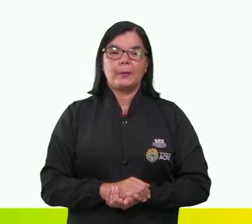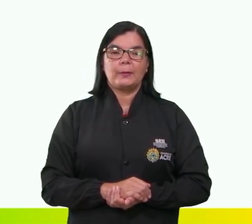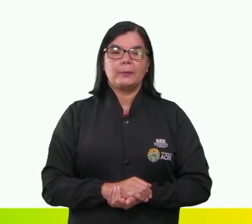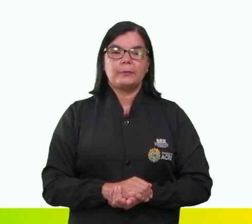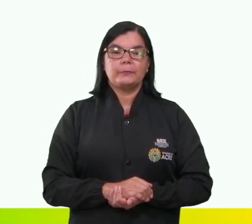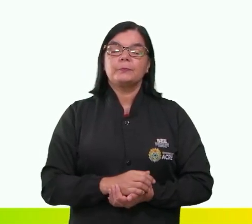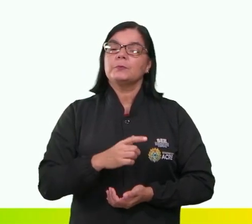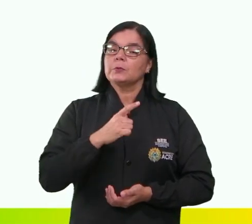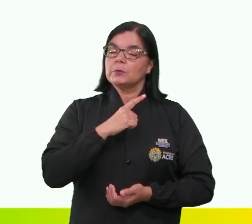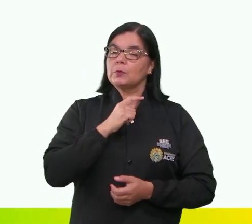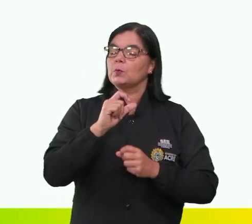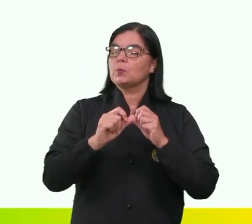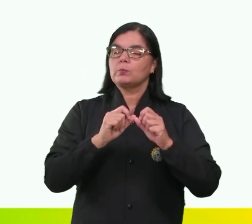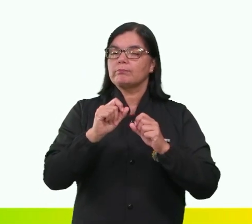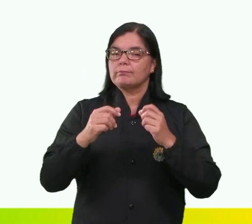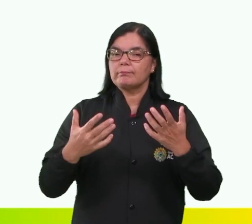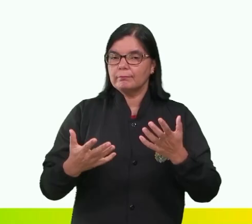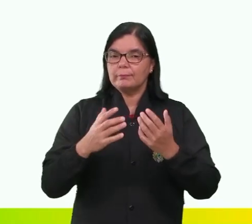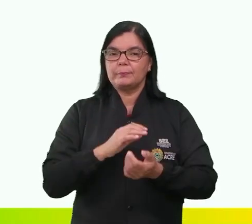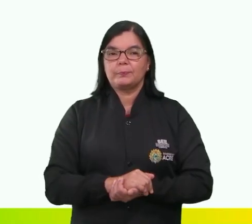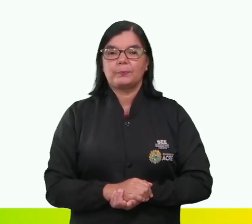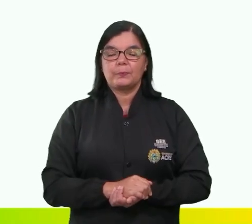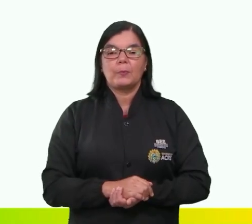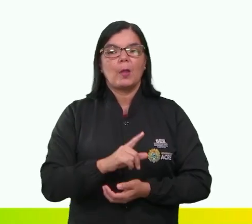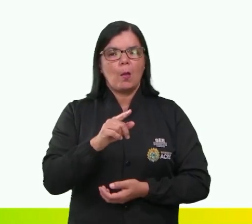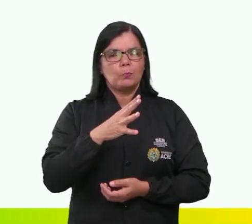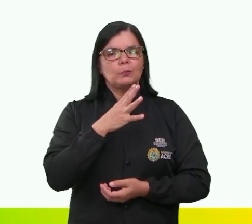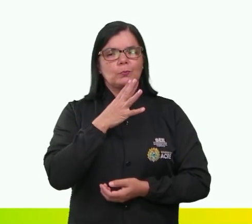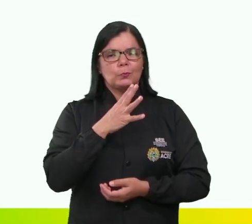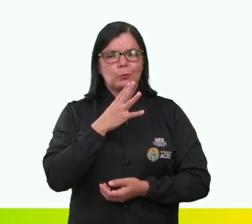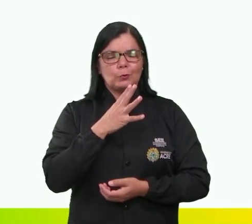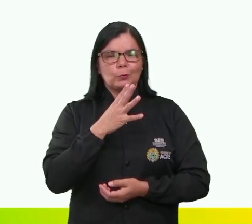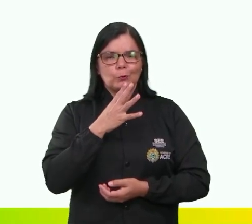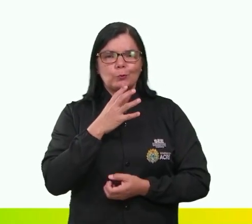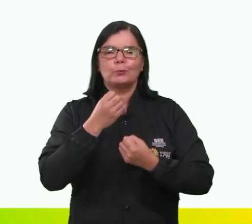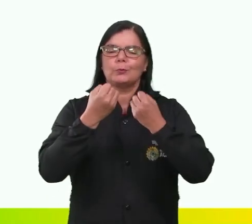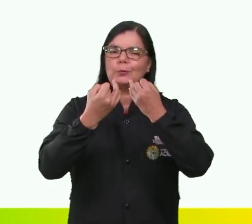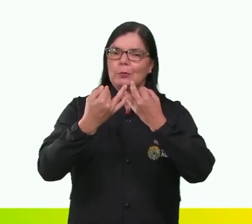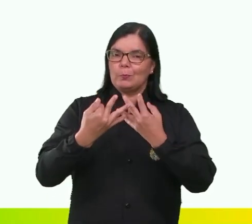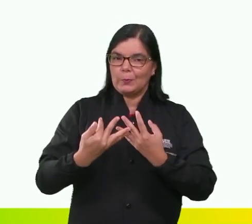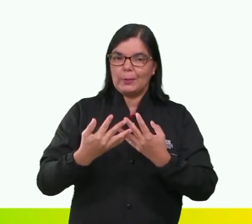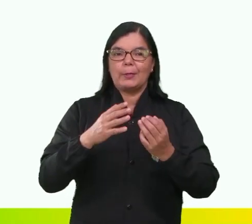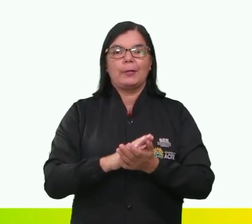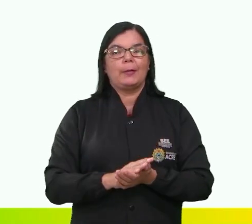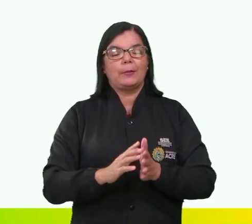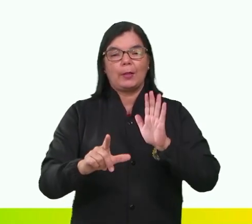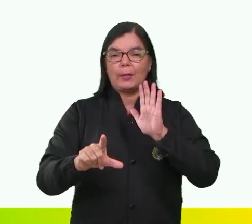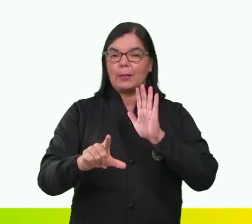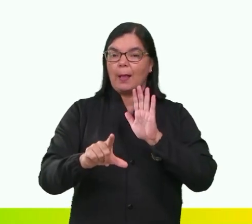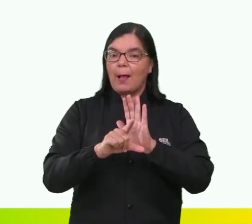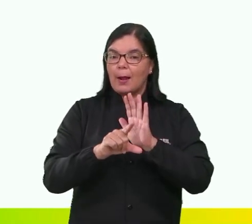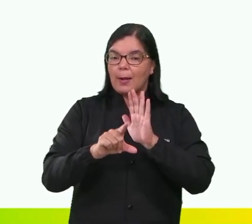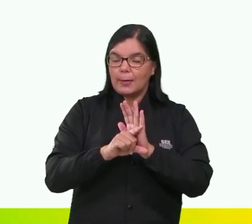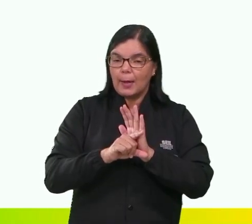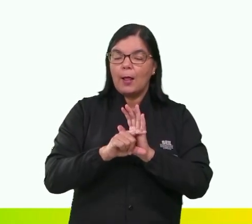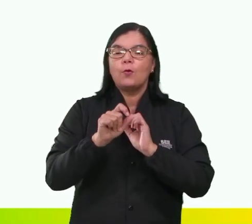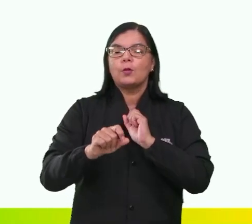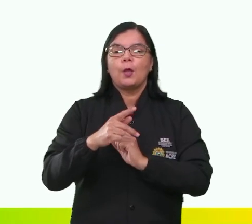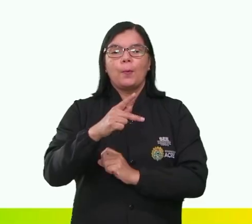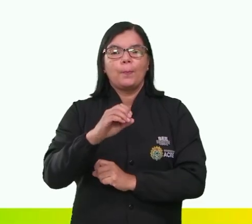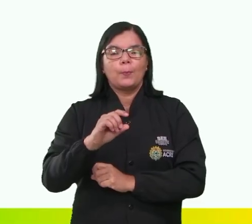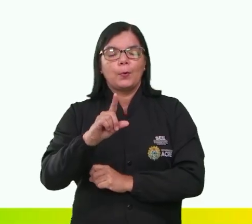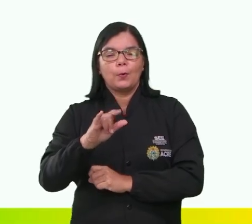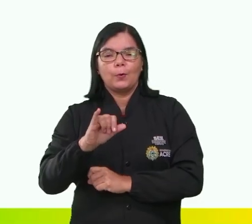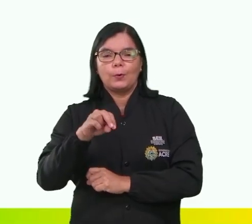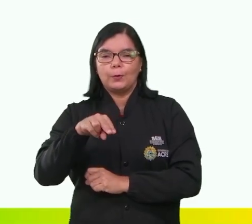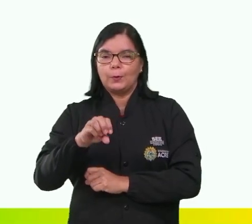nós temos a seguinte situação, essa é muito conhecida, dado que f de x é a lei de uma função polinomial do segundo